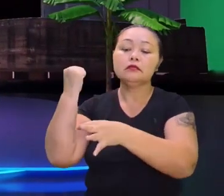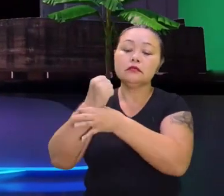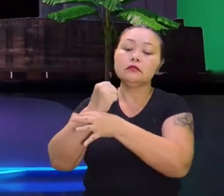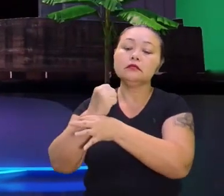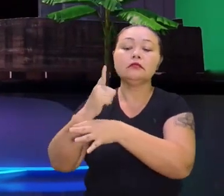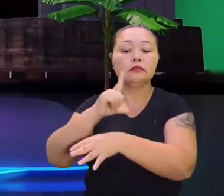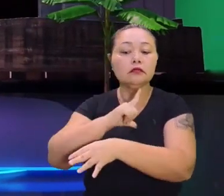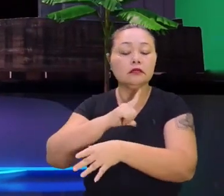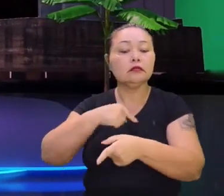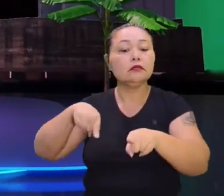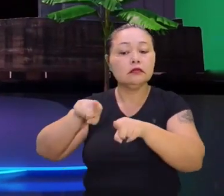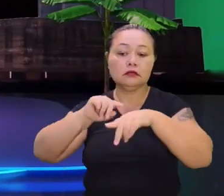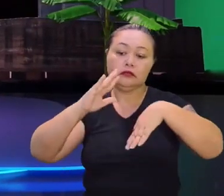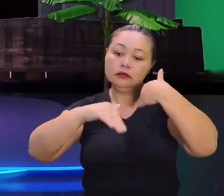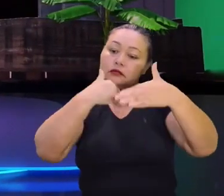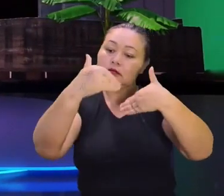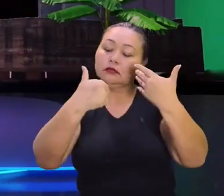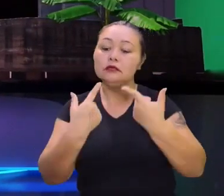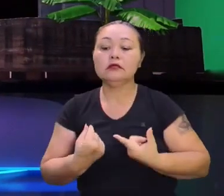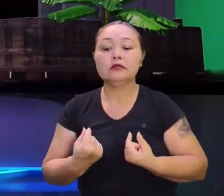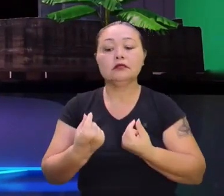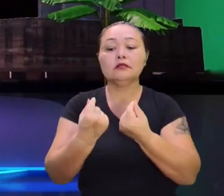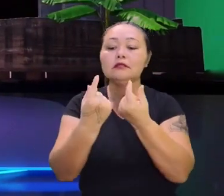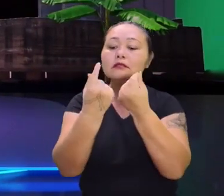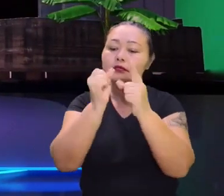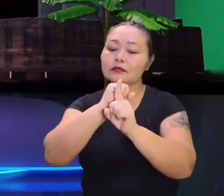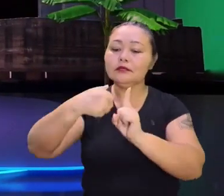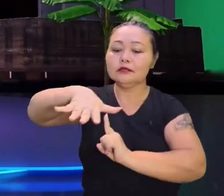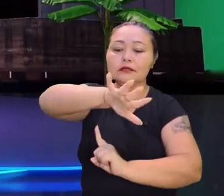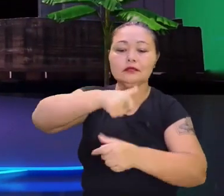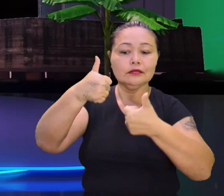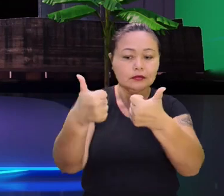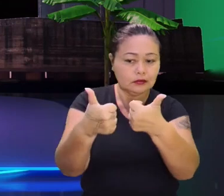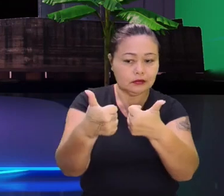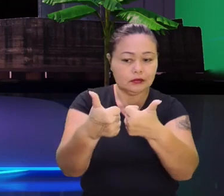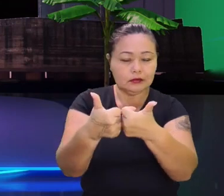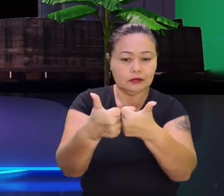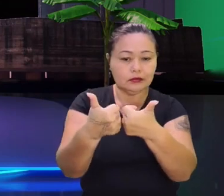garantir segurança e também desenvolvimento socioeconômico. Beleza. Beleza?